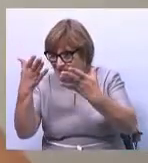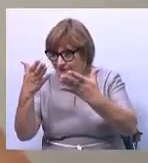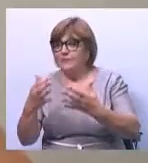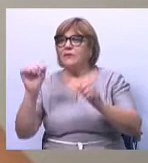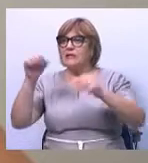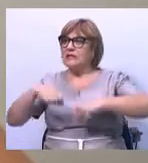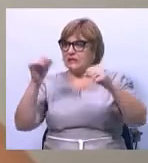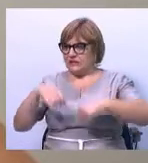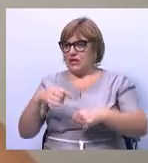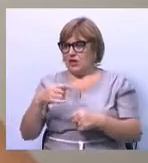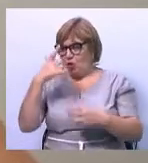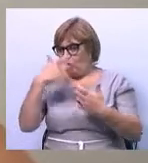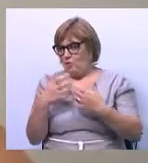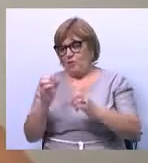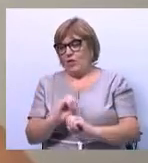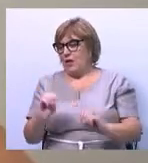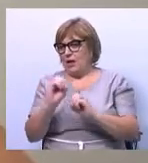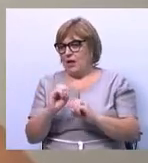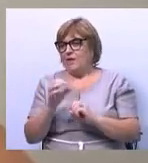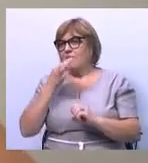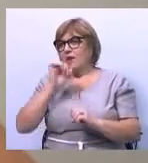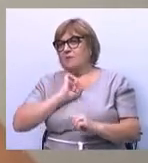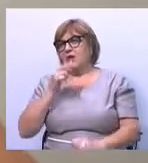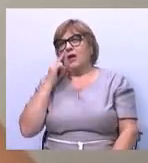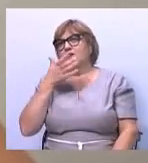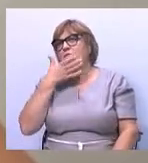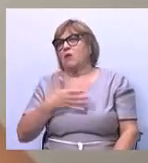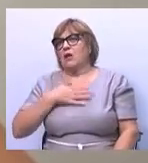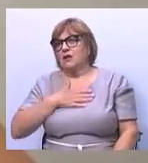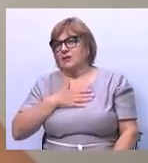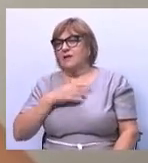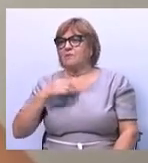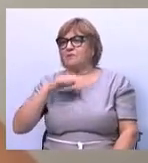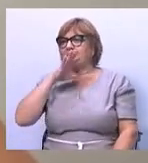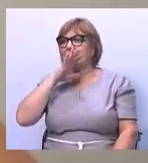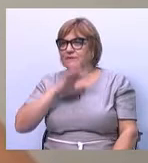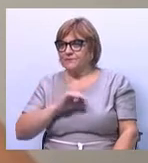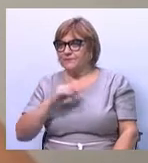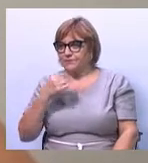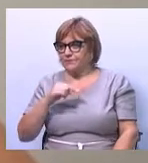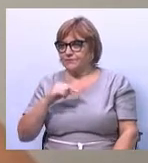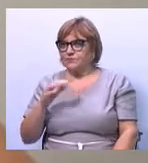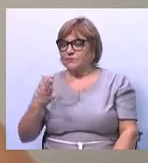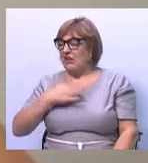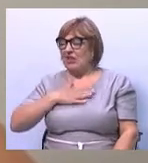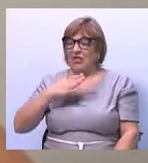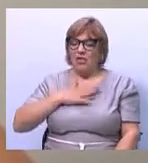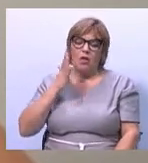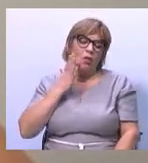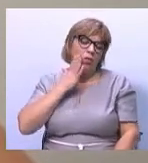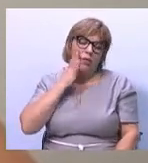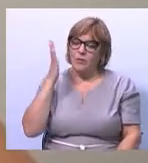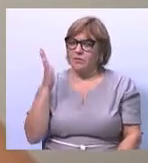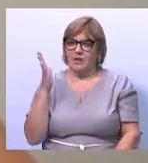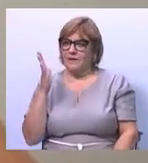sem dúvida. Eu falo um bocadinho da minha experiência. A minha filha de todo, por exemplo, não gostava de dormir